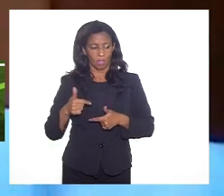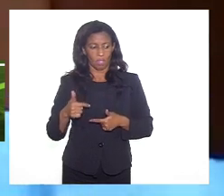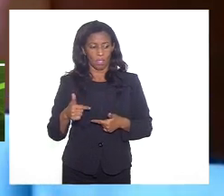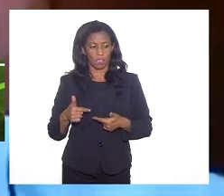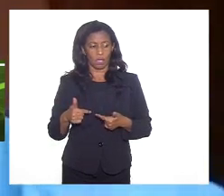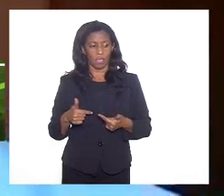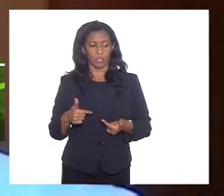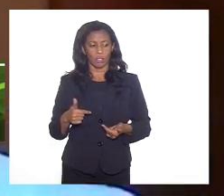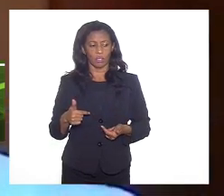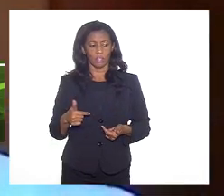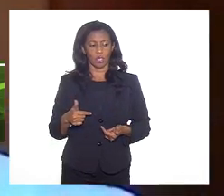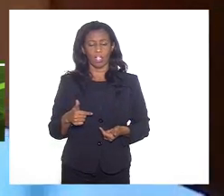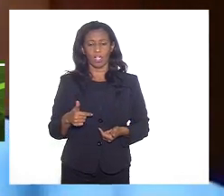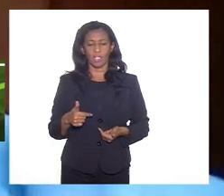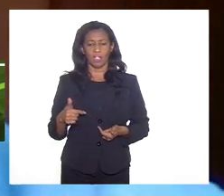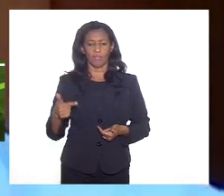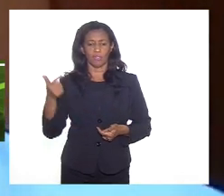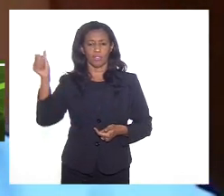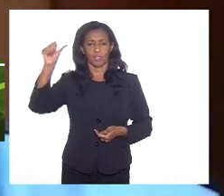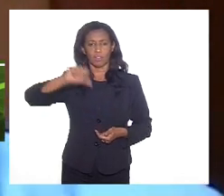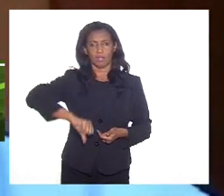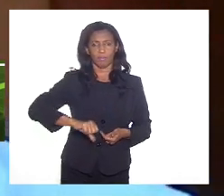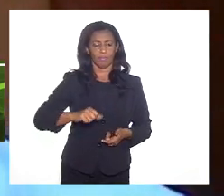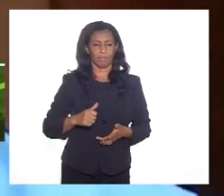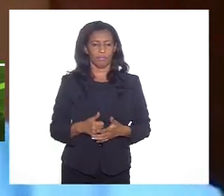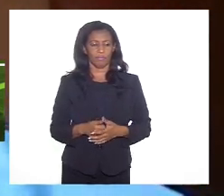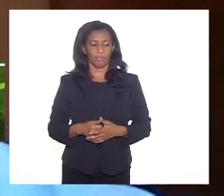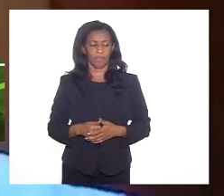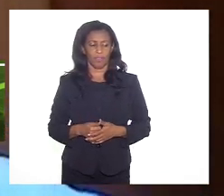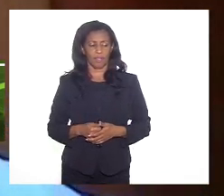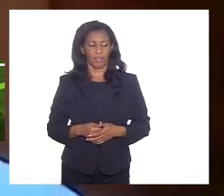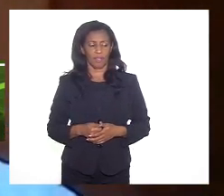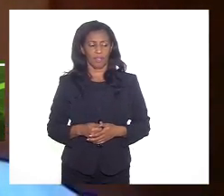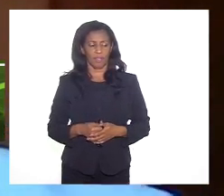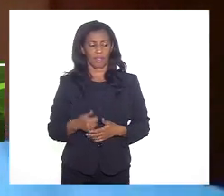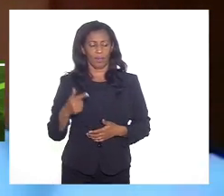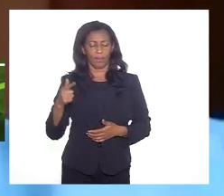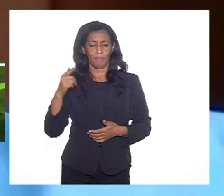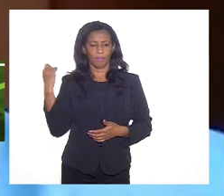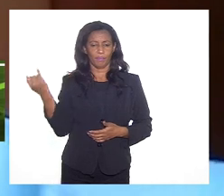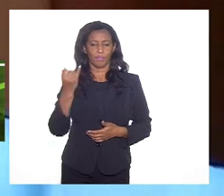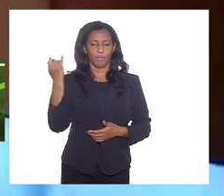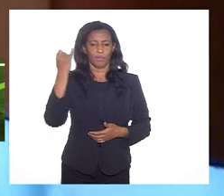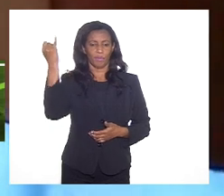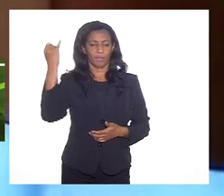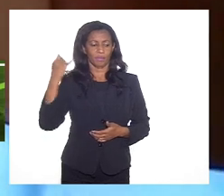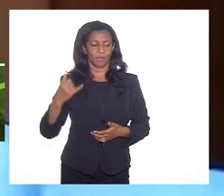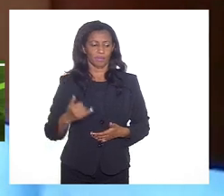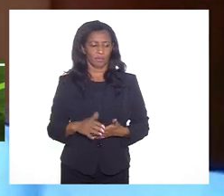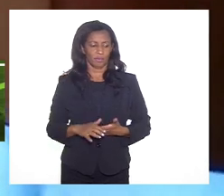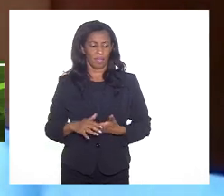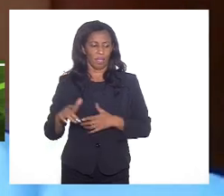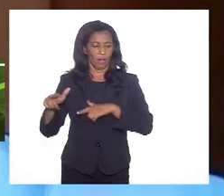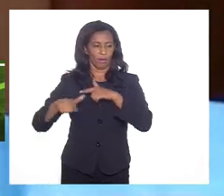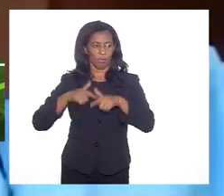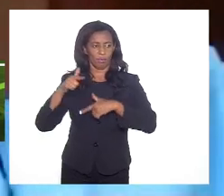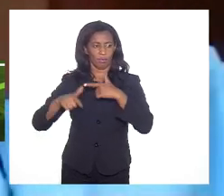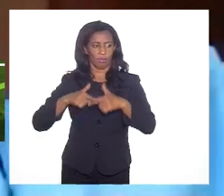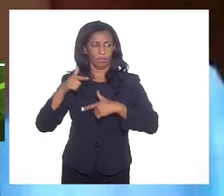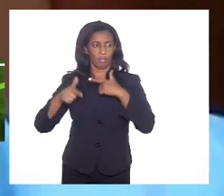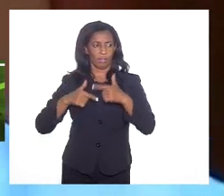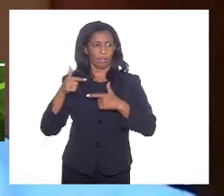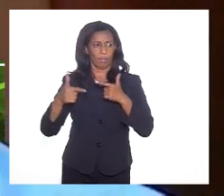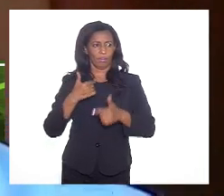frente, que isso é um a priori, isso me parece um preceito fundamental, o que vier a ser implementado em relação ao serviço público é daqui